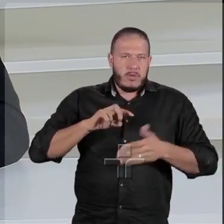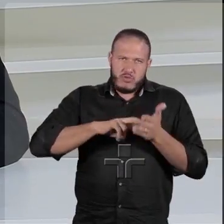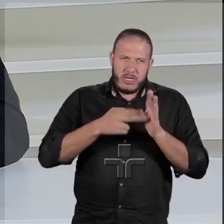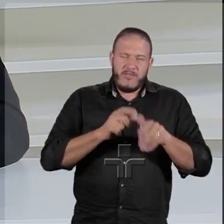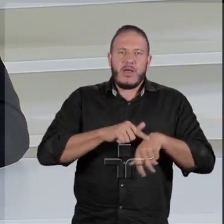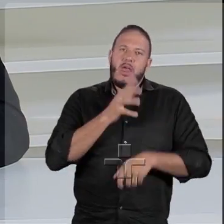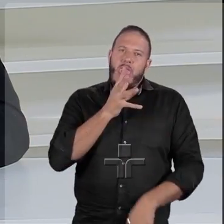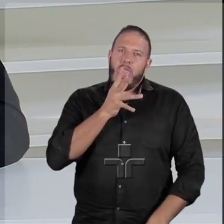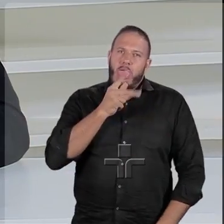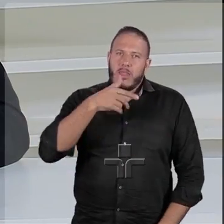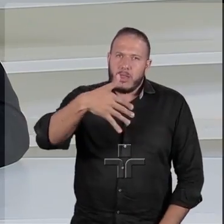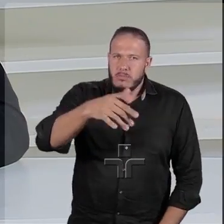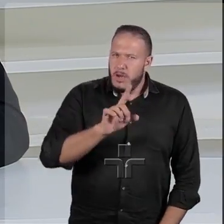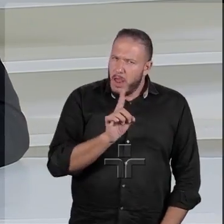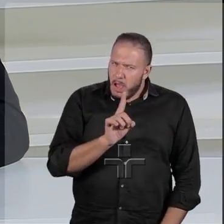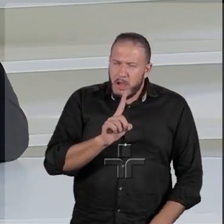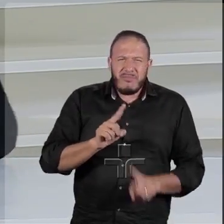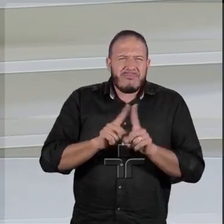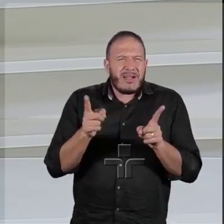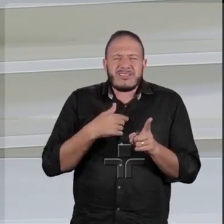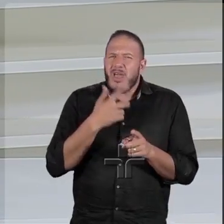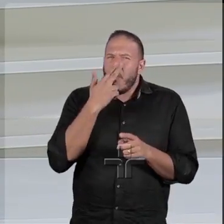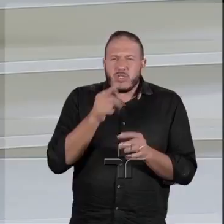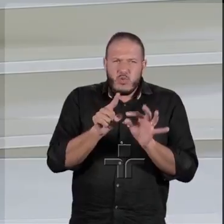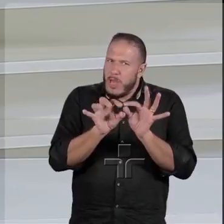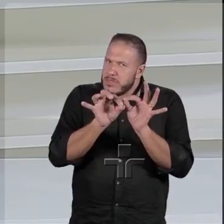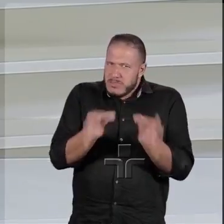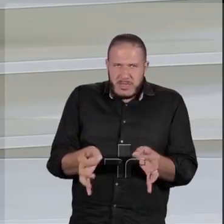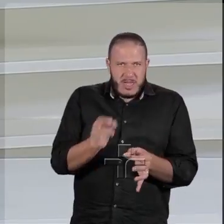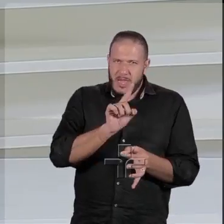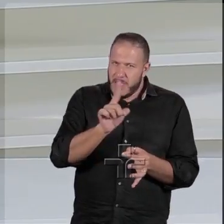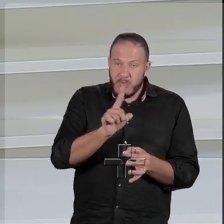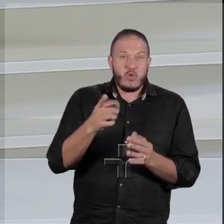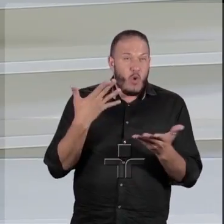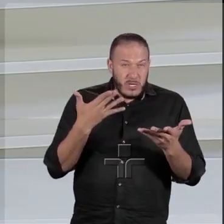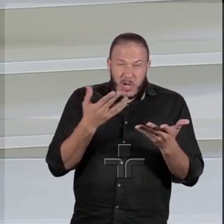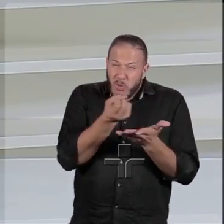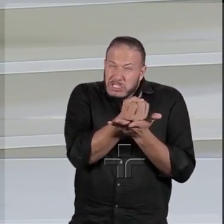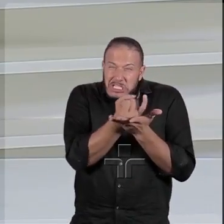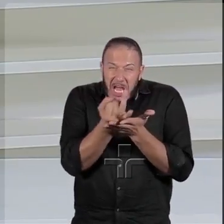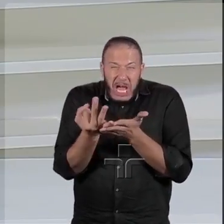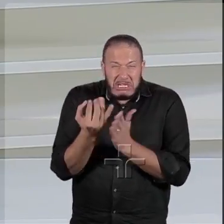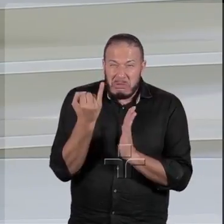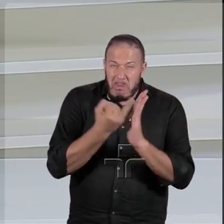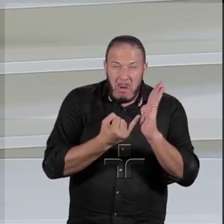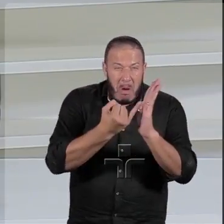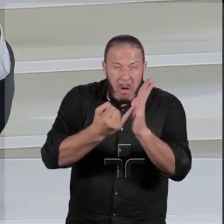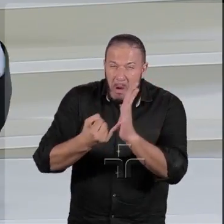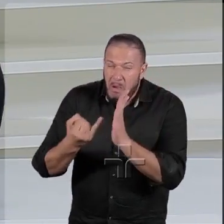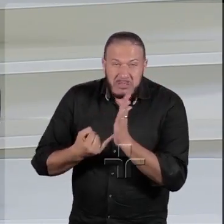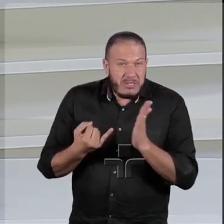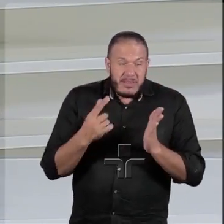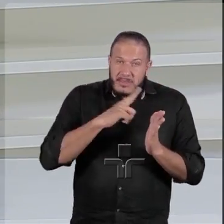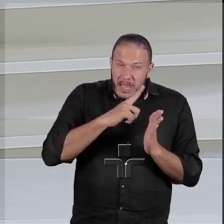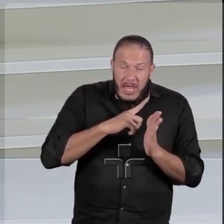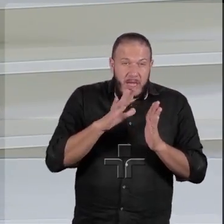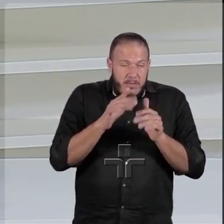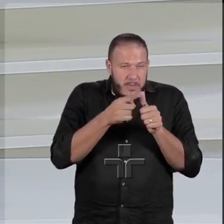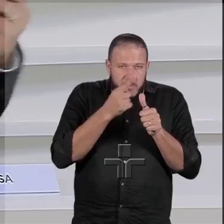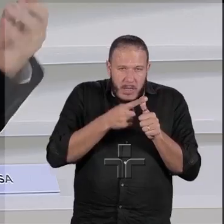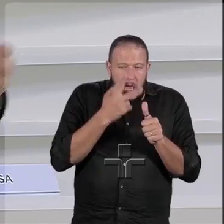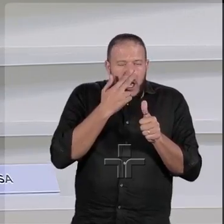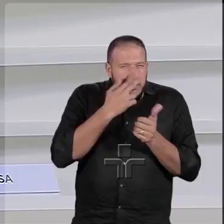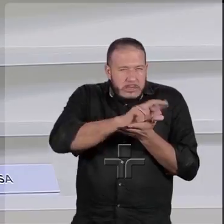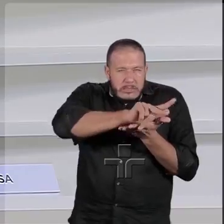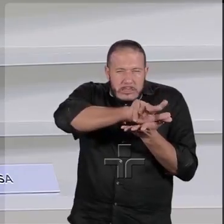mas não é trivial. O emaranhado tributário é tamanho que você tem que sequenciar